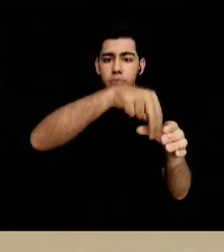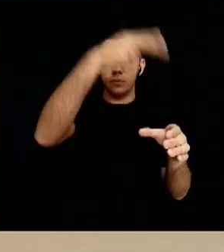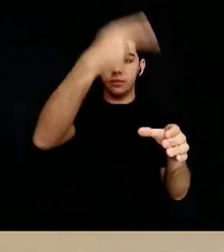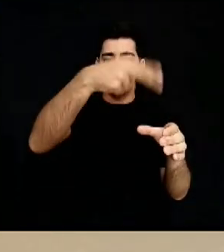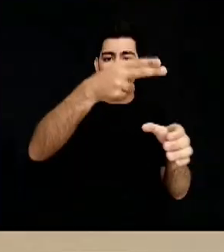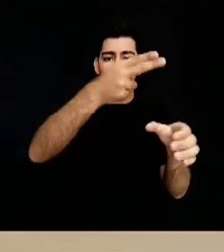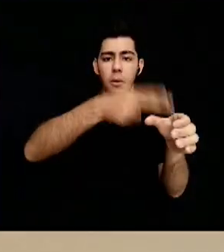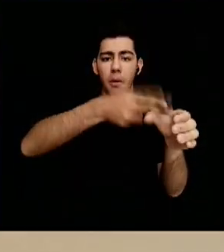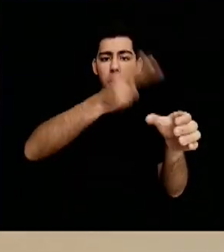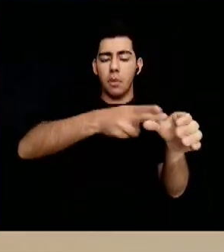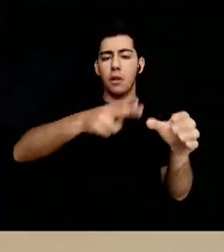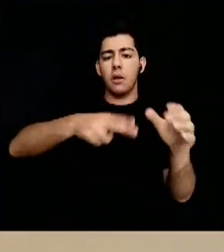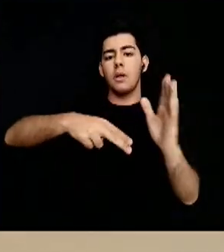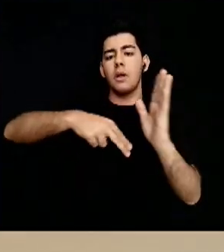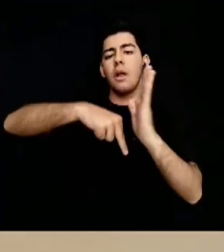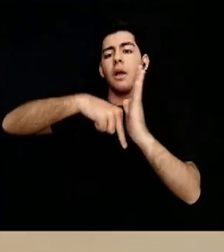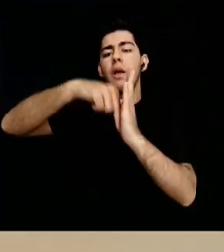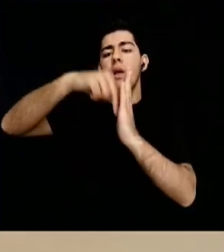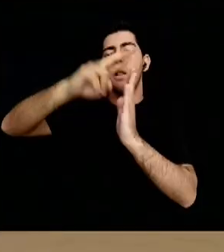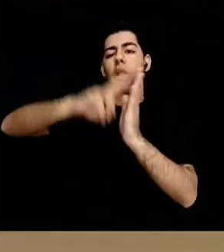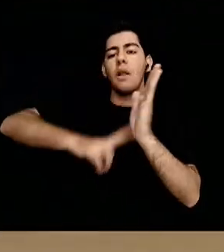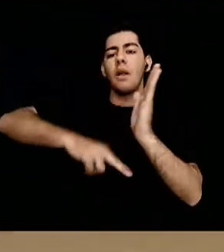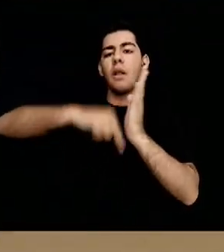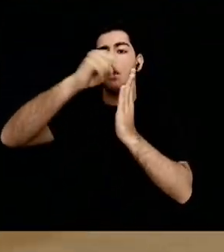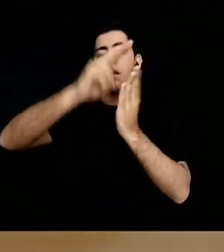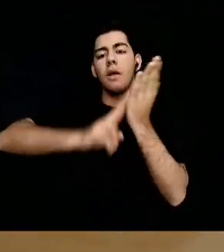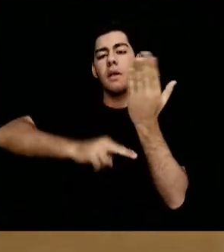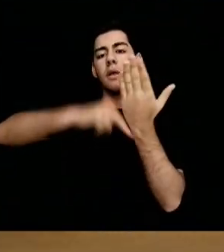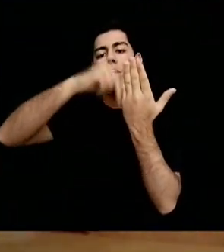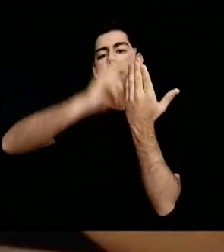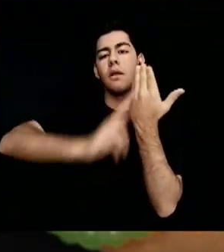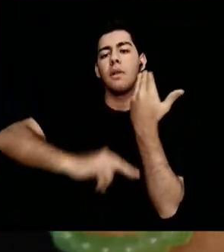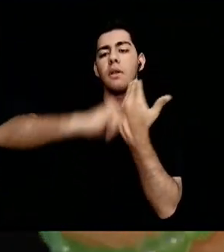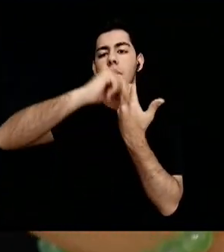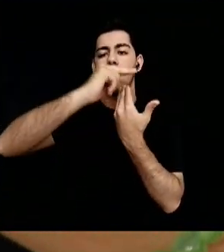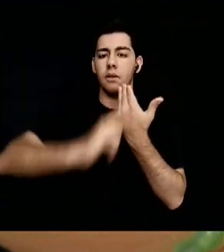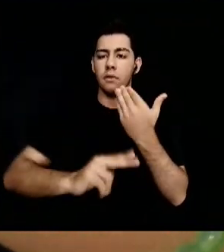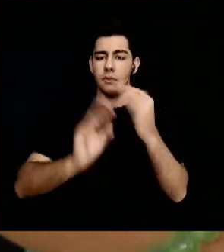e aí posso vir com a base.